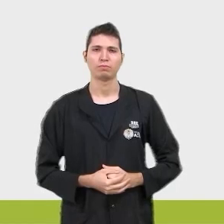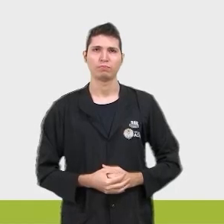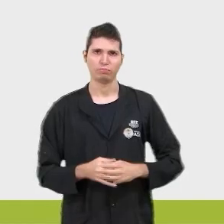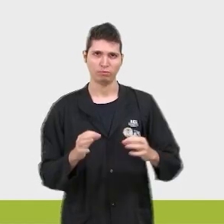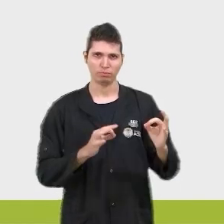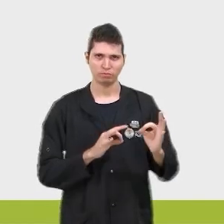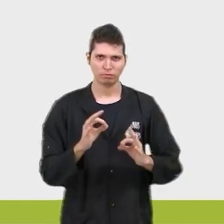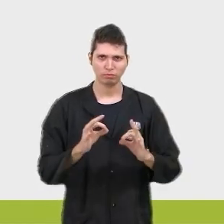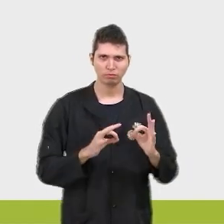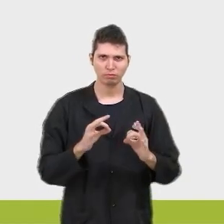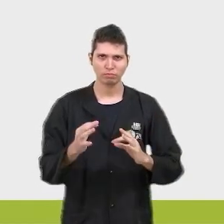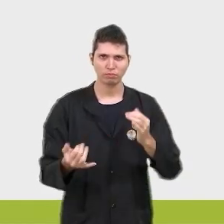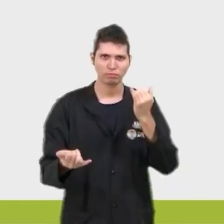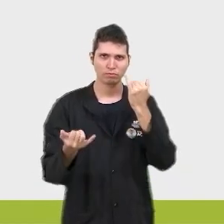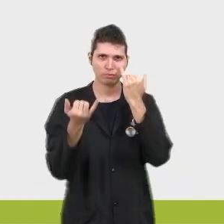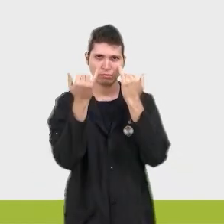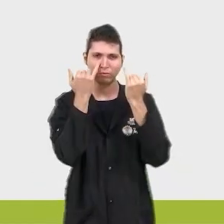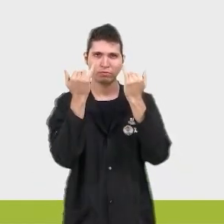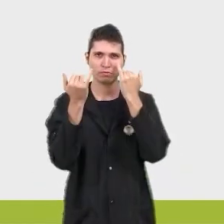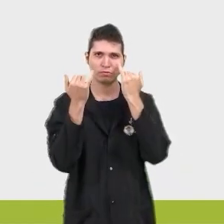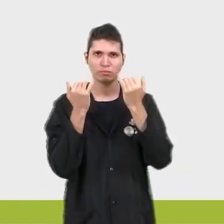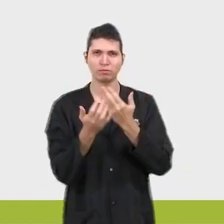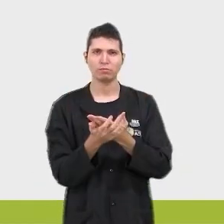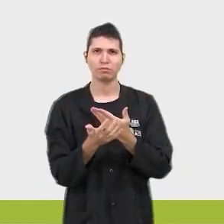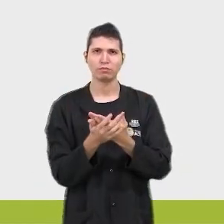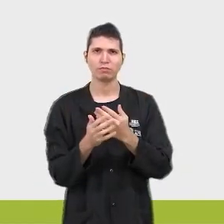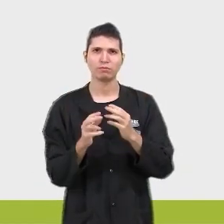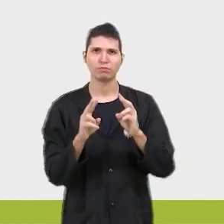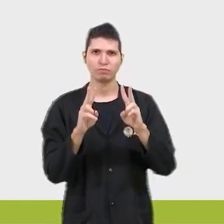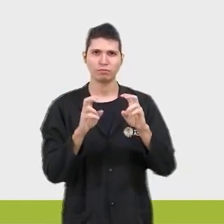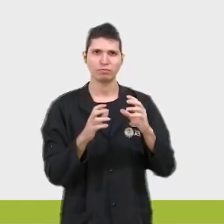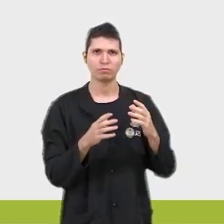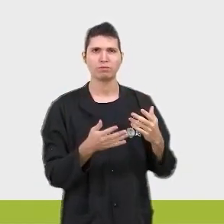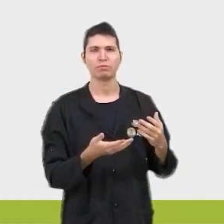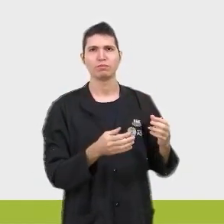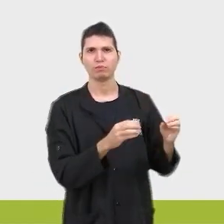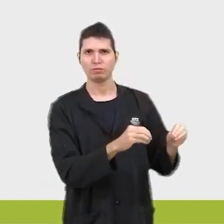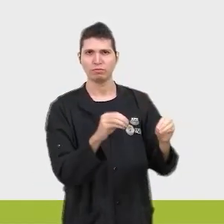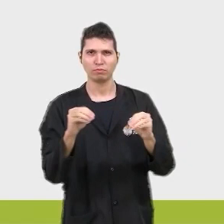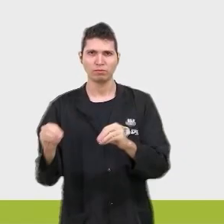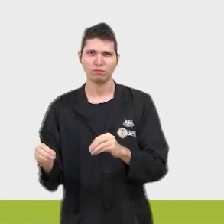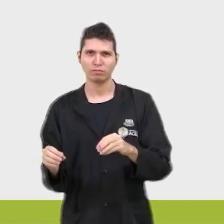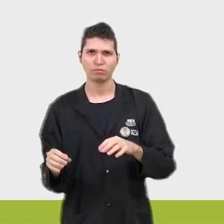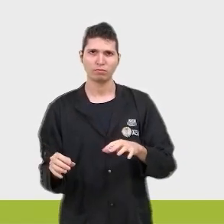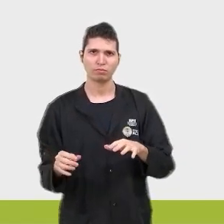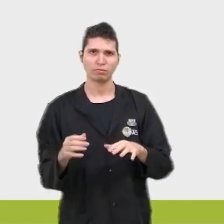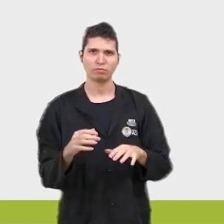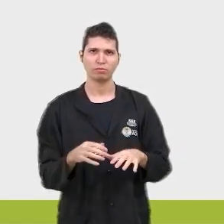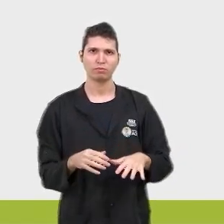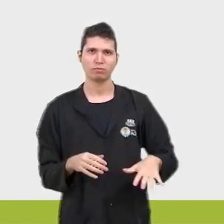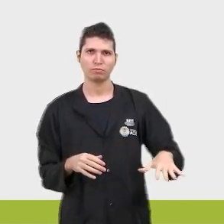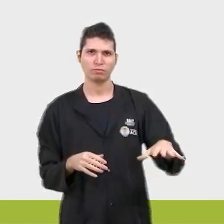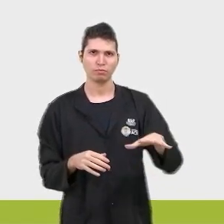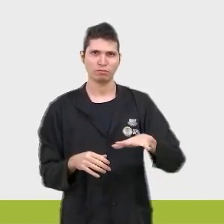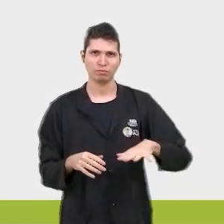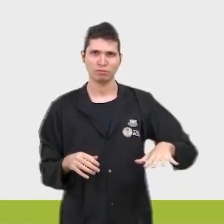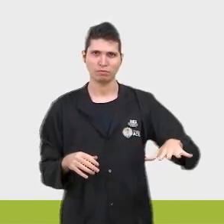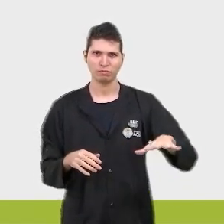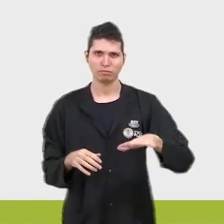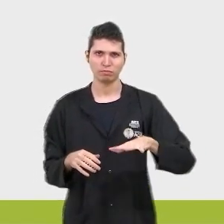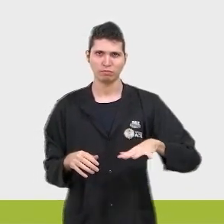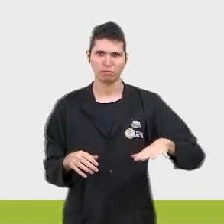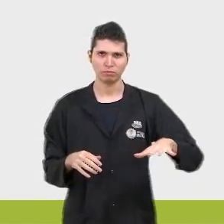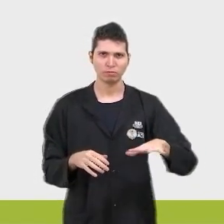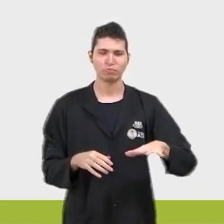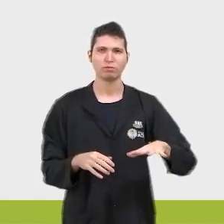em informações como estudos sobre o deslocamento de espécies. Sua área de vida, quer dizer, área necessária para o